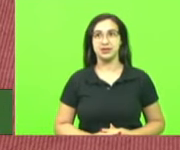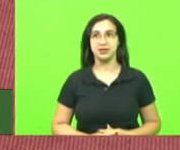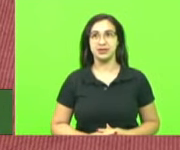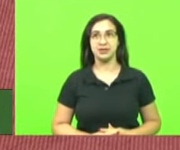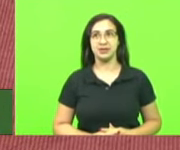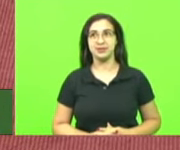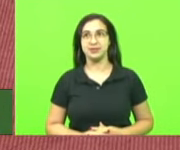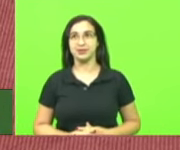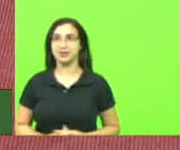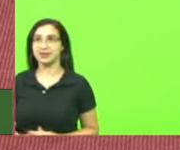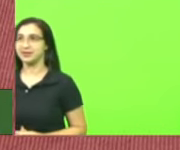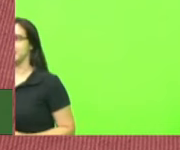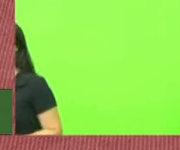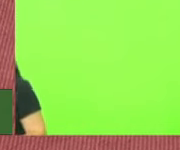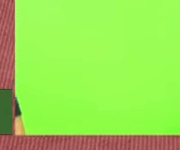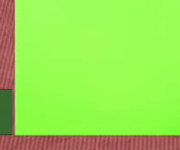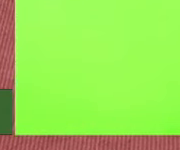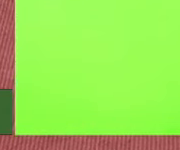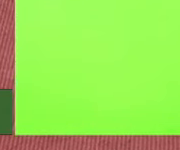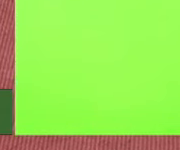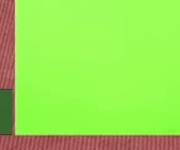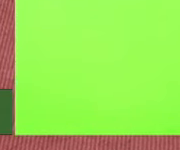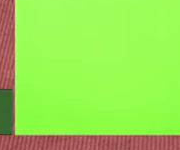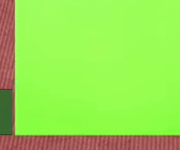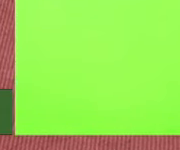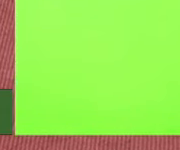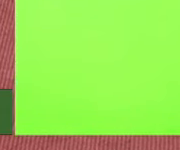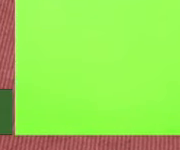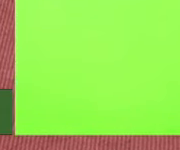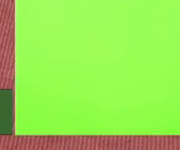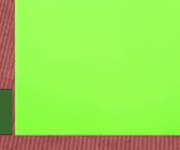Reaberta a sessão, passamos à ordem do dia.